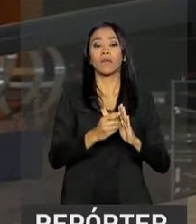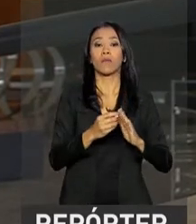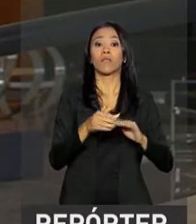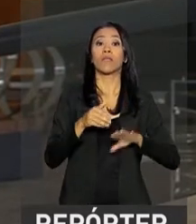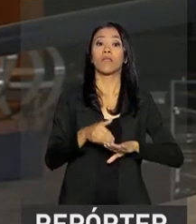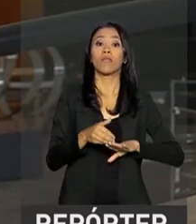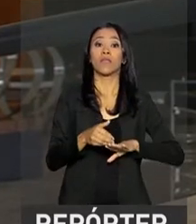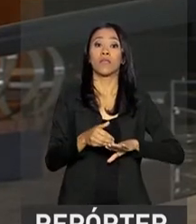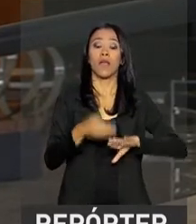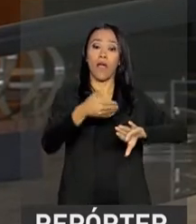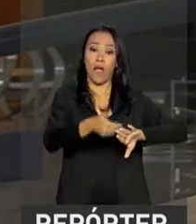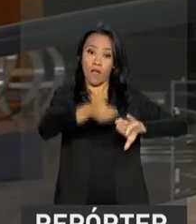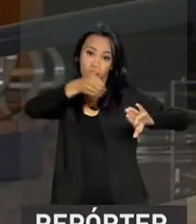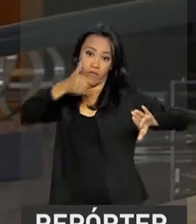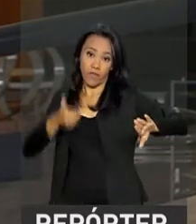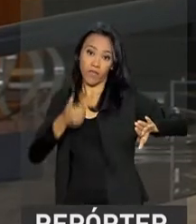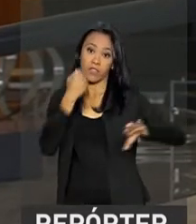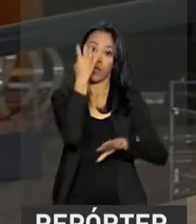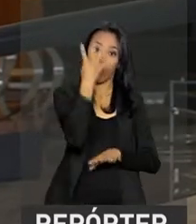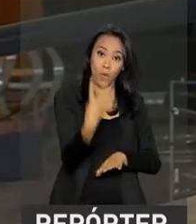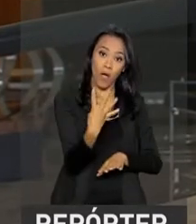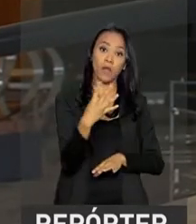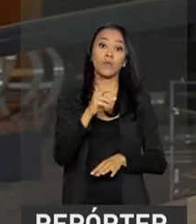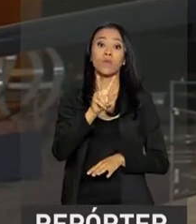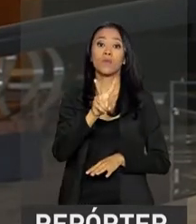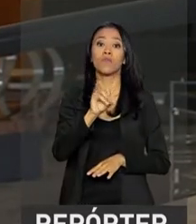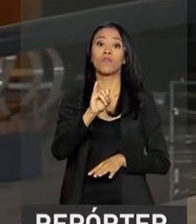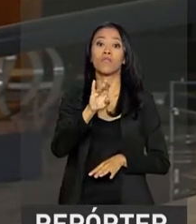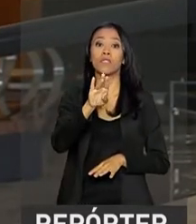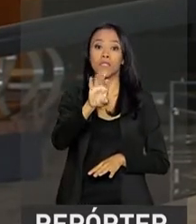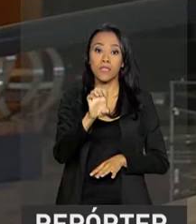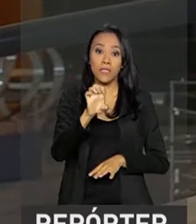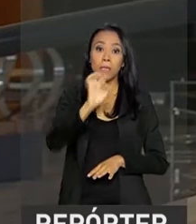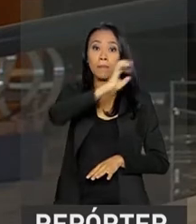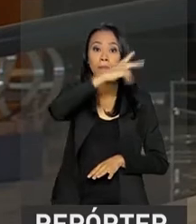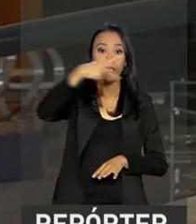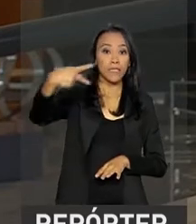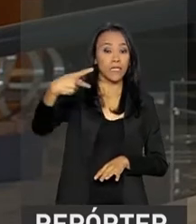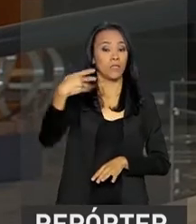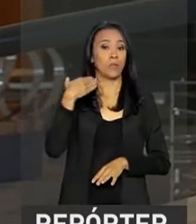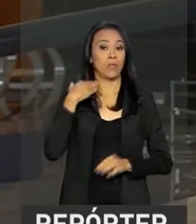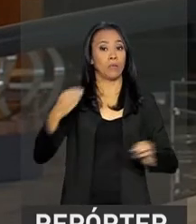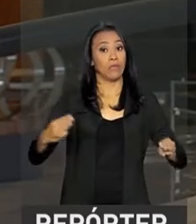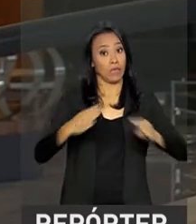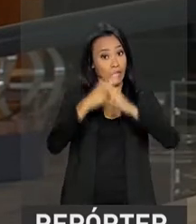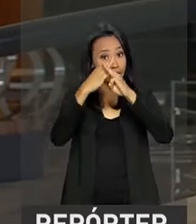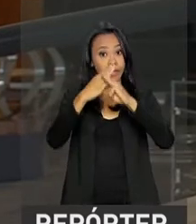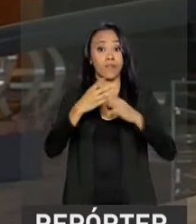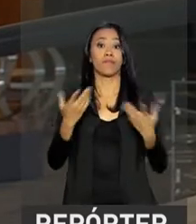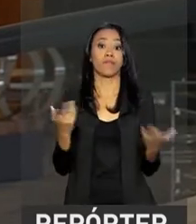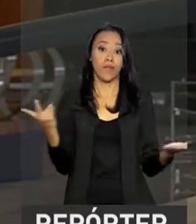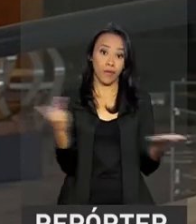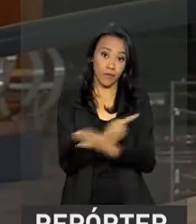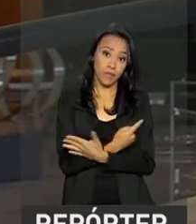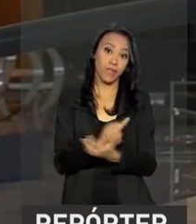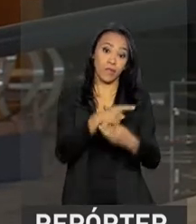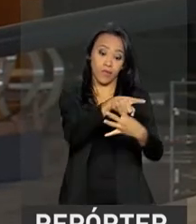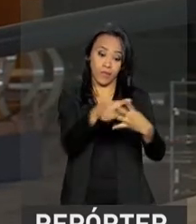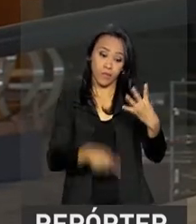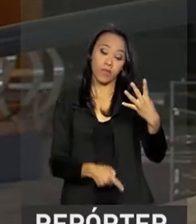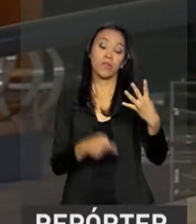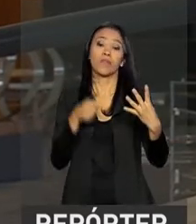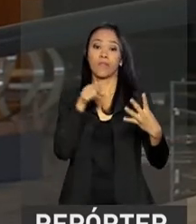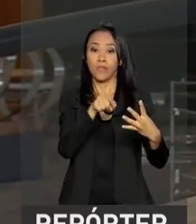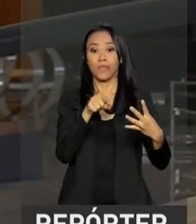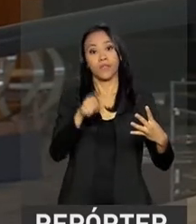presidentes da caixa econômica federal para apurar denúncias de irregularidades cometidas por esses executivos